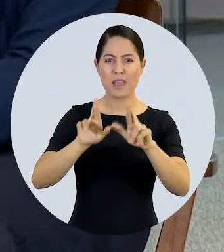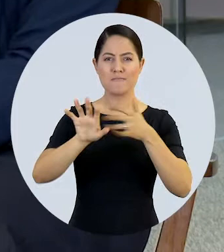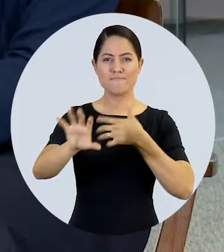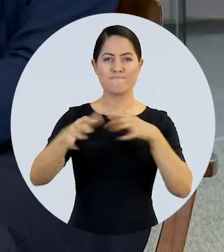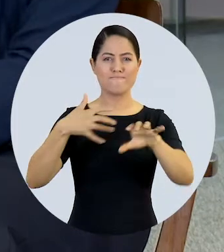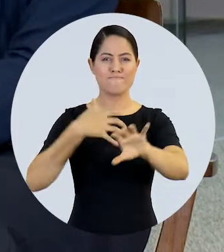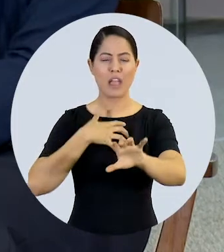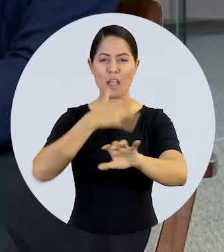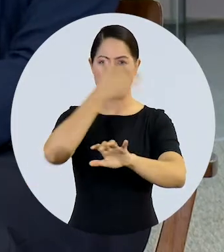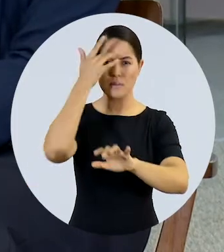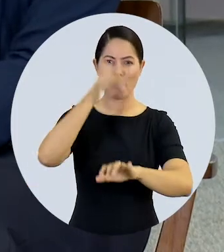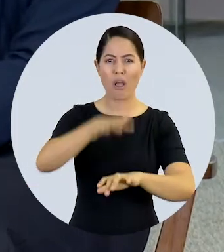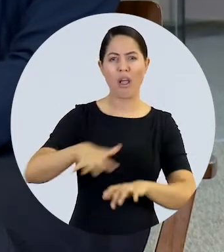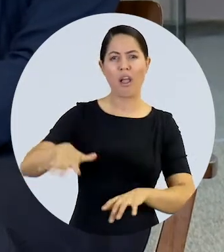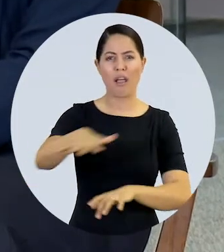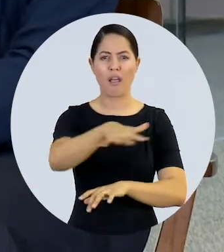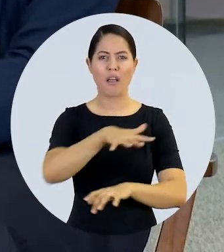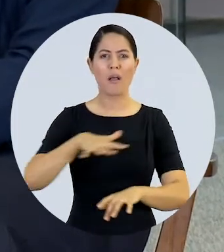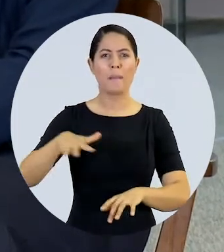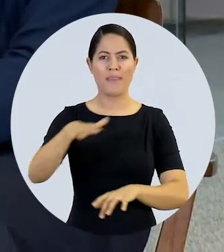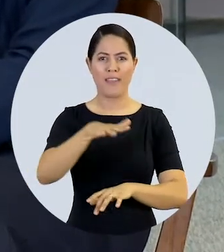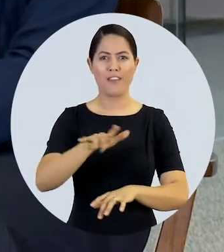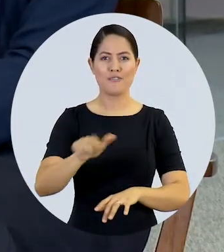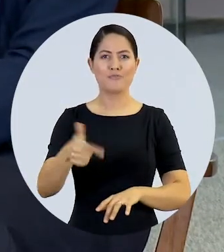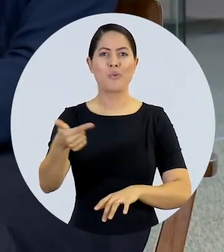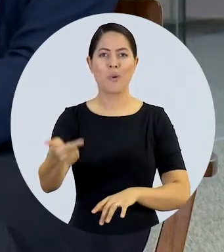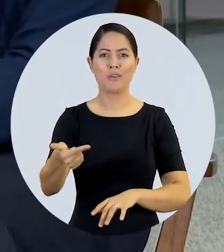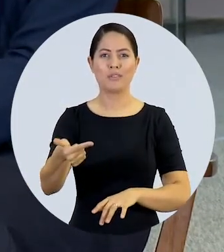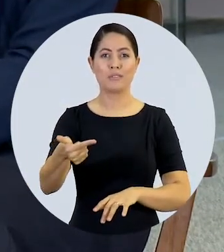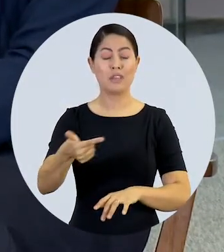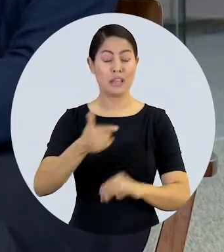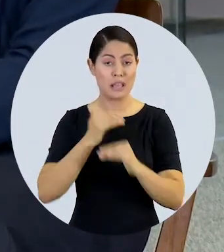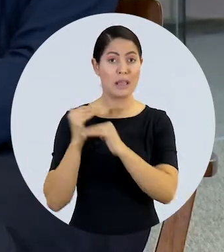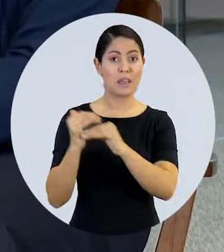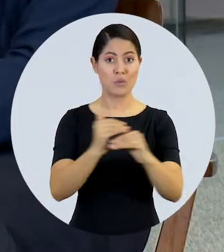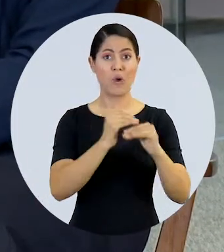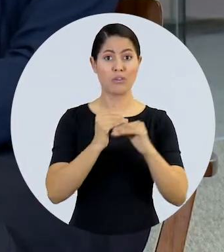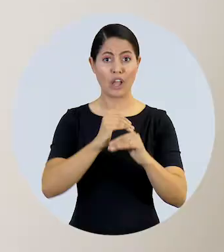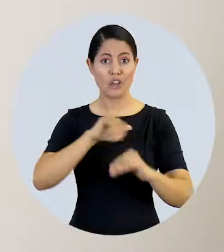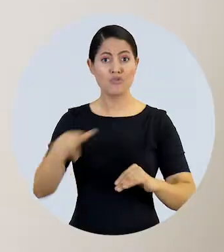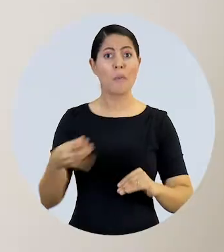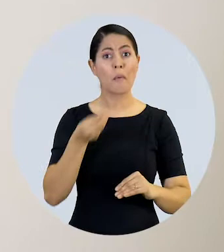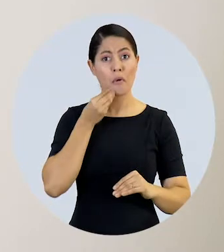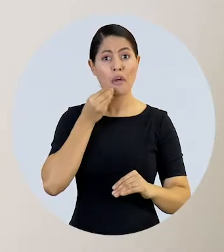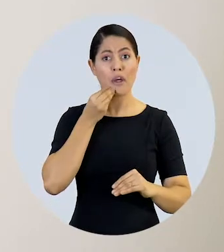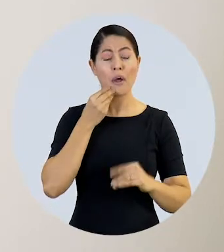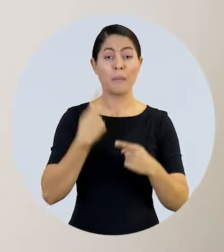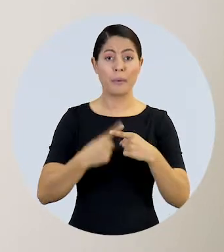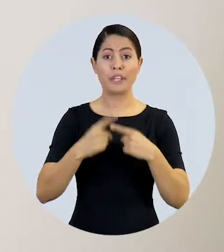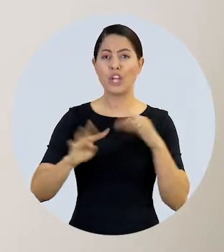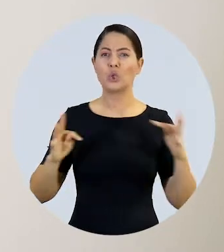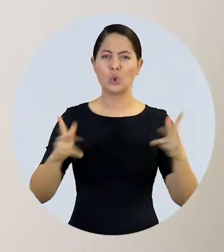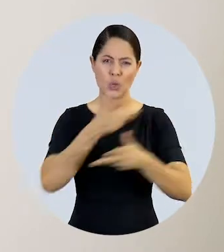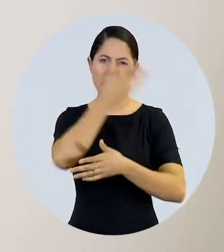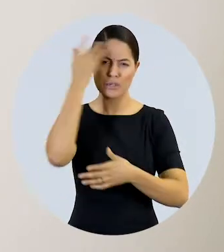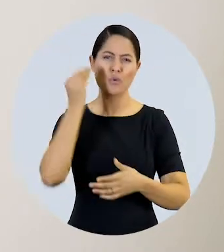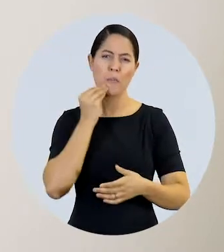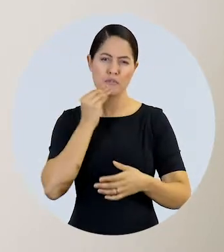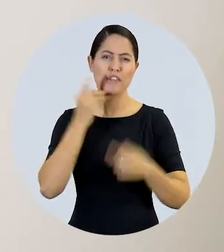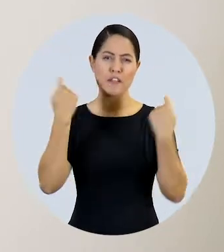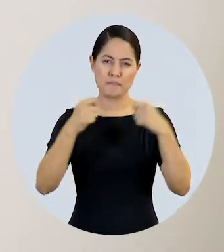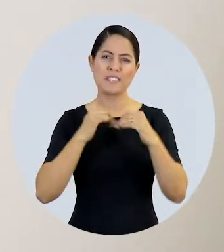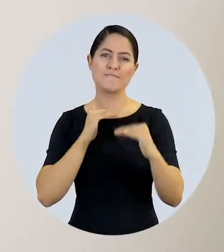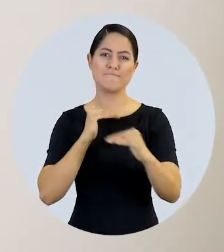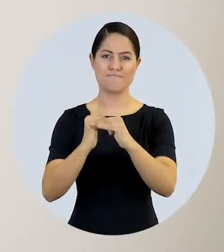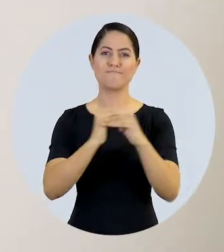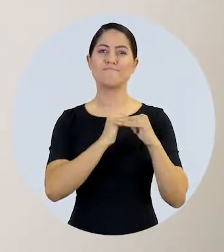outro, o respeito ao espaço do outro, e a igualdade de oportunidades, porque todos merecem oportunidades